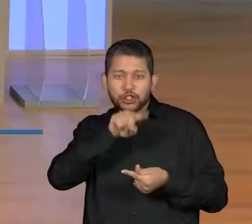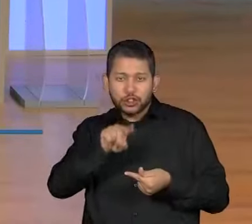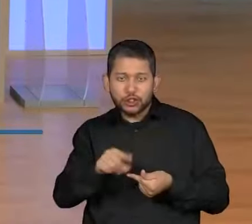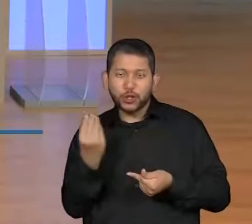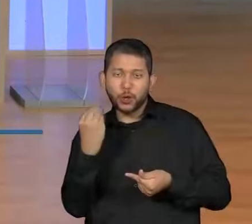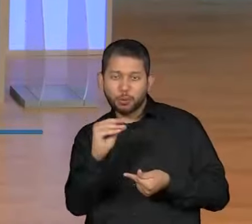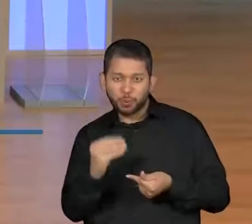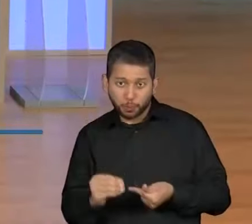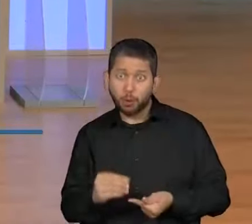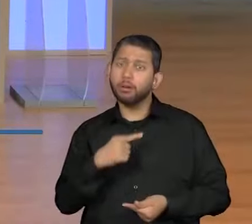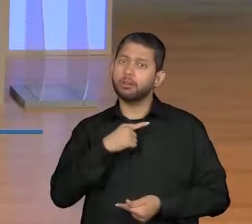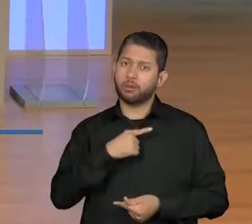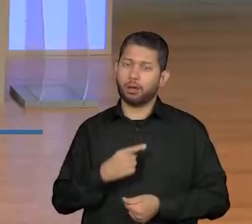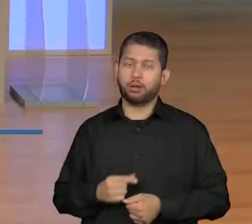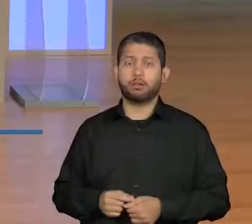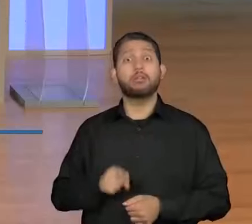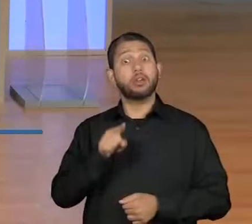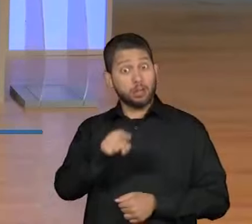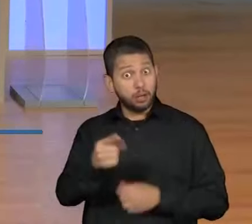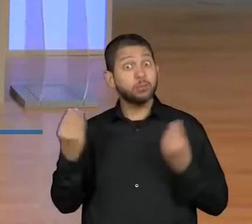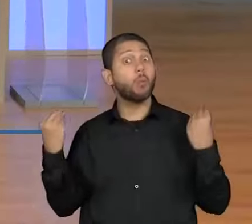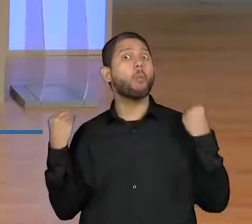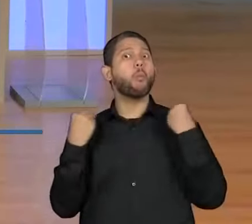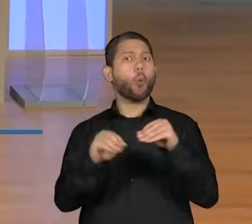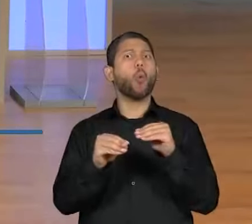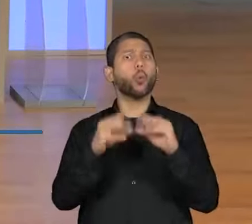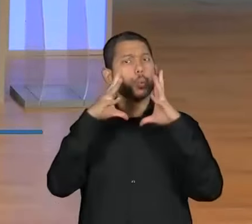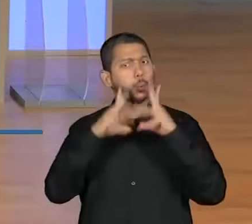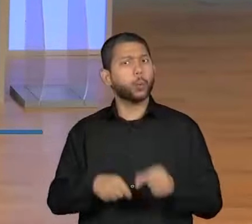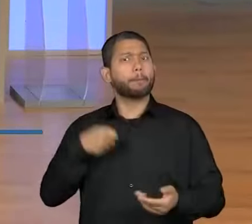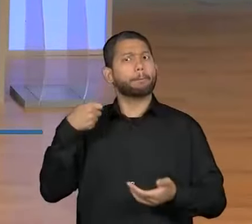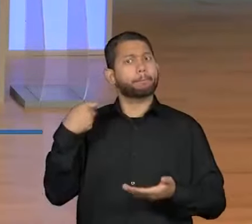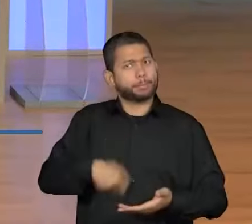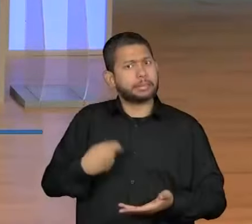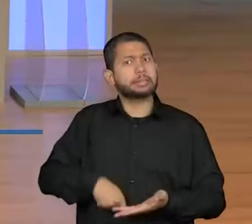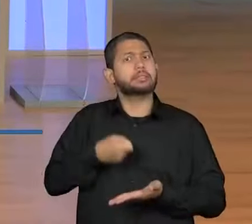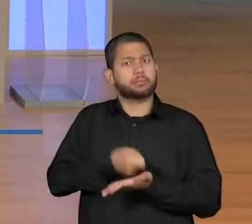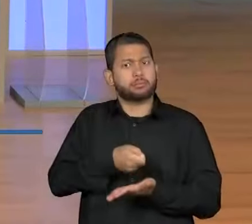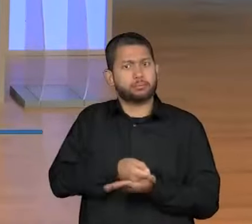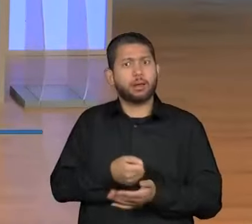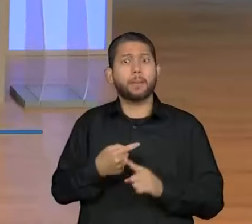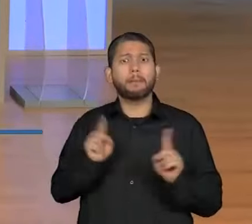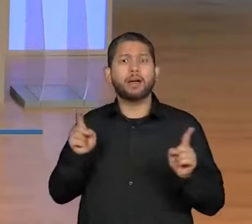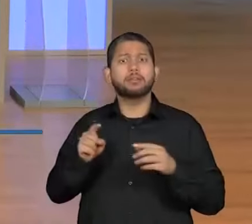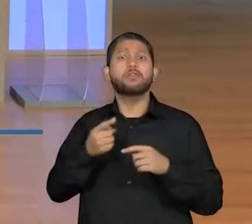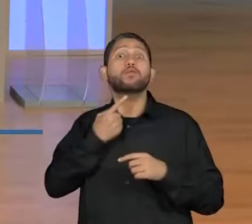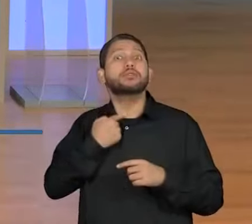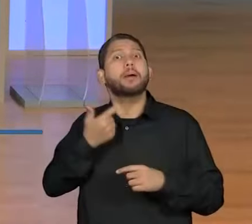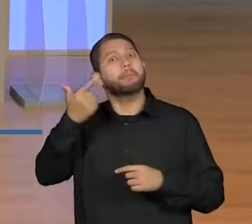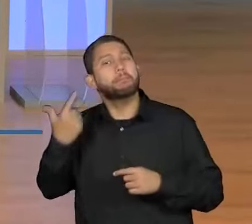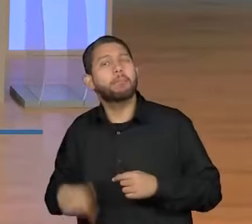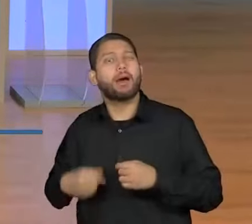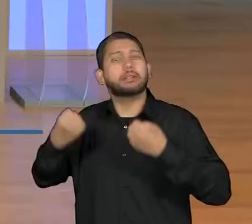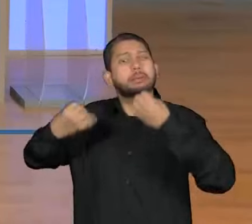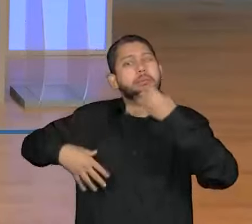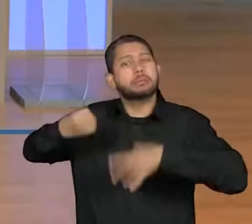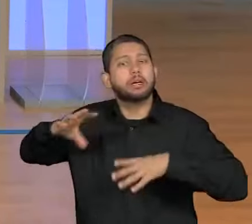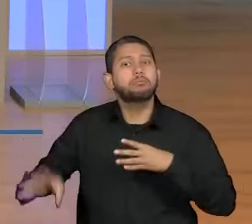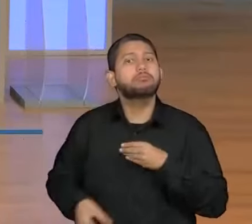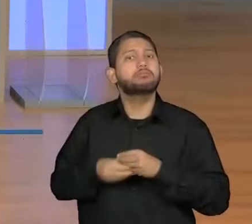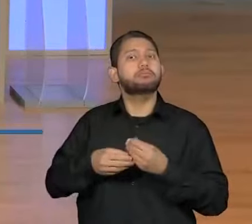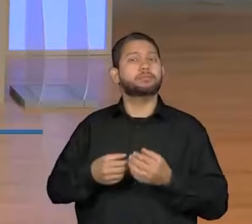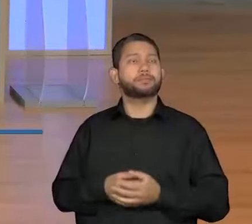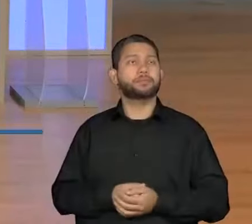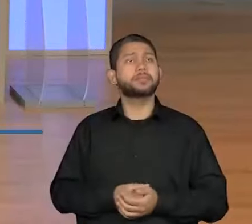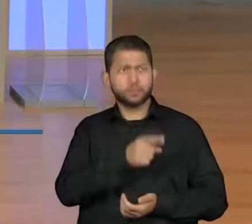Pro, você tem aí alguma informação, algum spoiler sobre a sua cidade? Deixa eu ver. Aqui é a cidade de São Paulo.